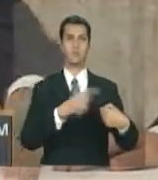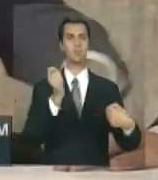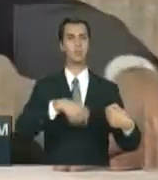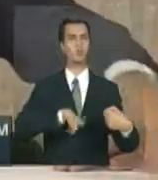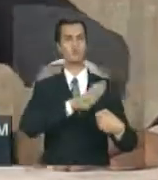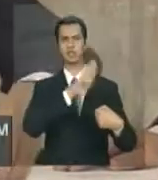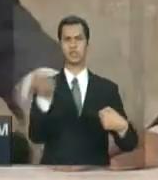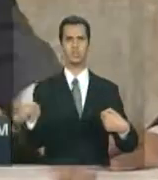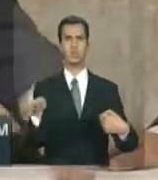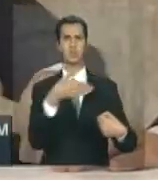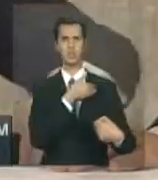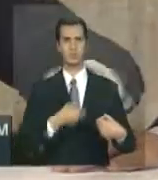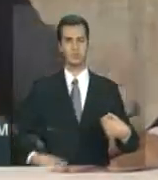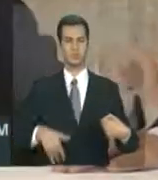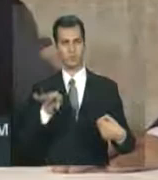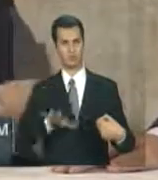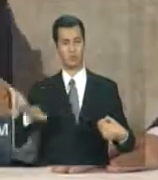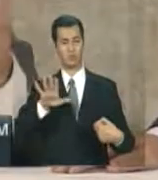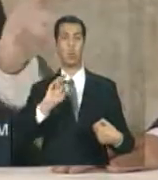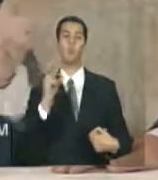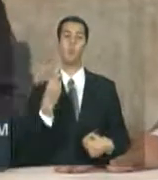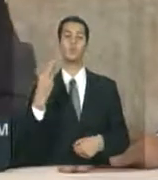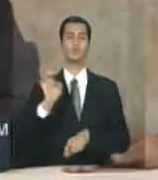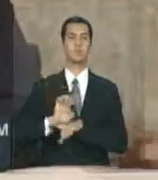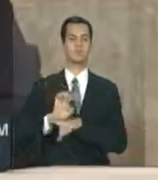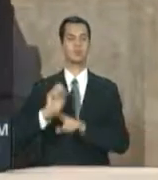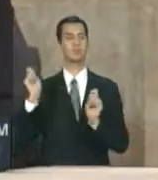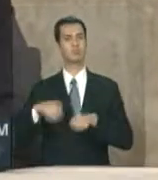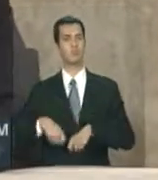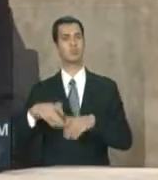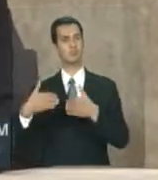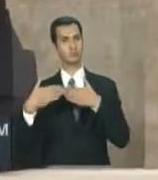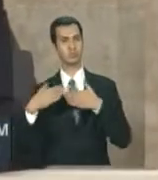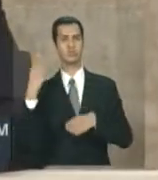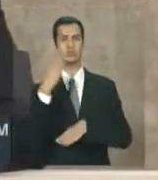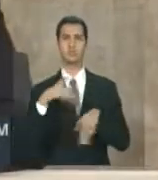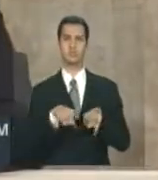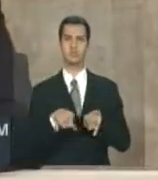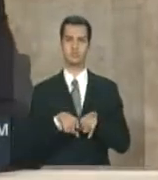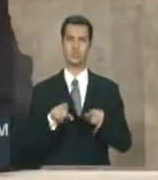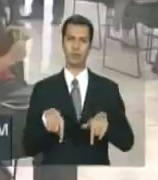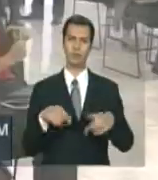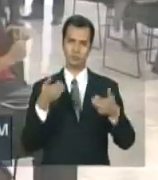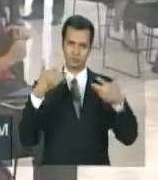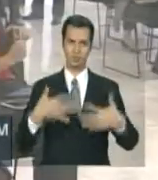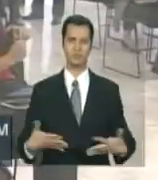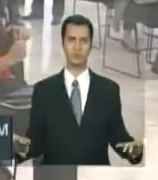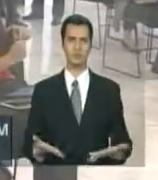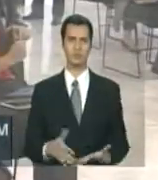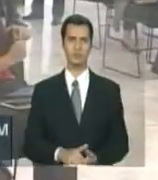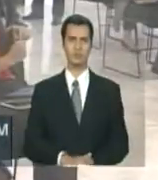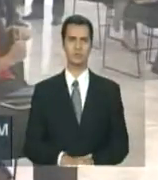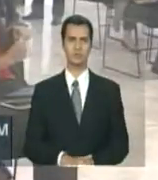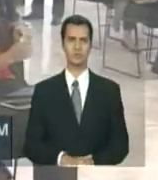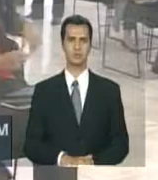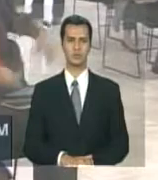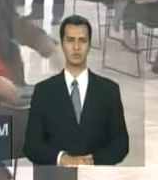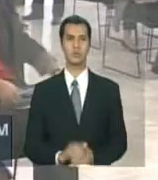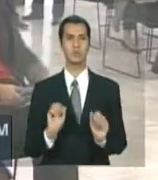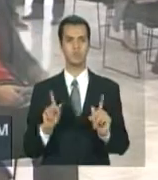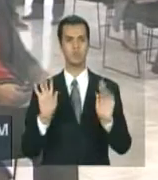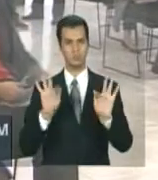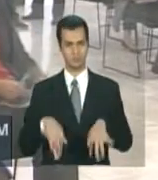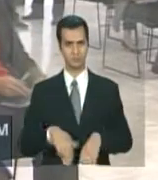governo federal ou o Estado pode pleitear em nome dos municípios, que é essa situação que a gente está falando agora. Tá? Ok, vamos encerrar,